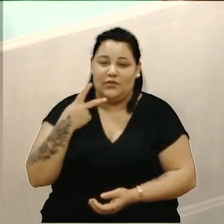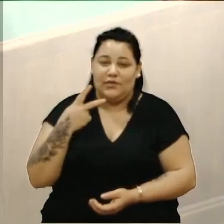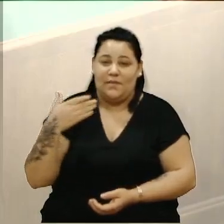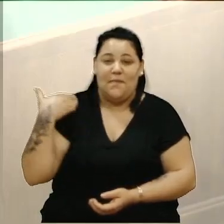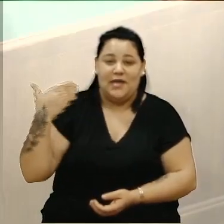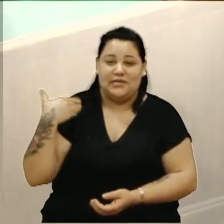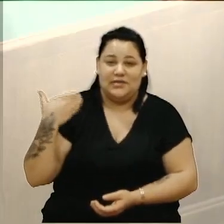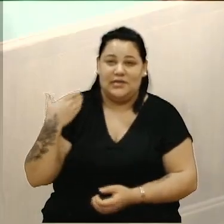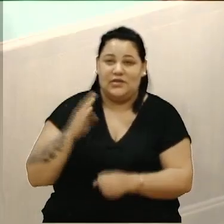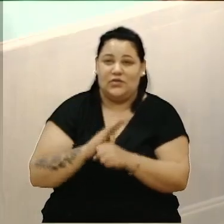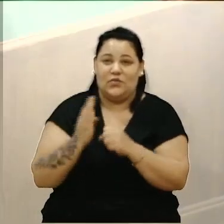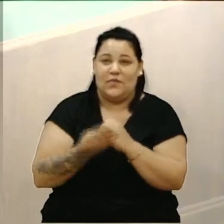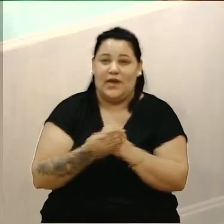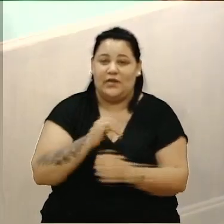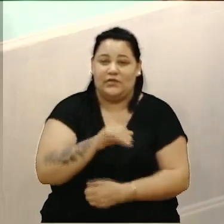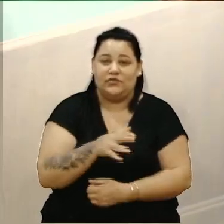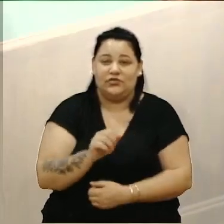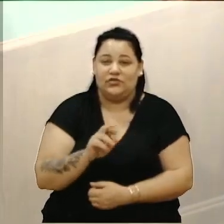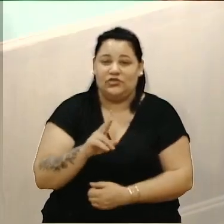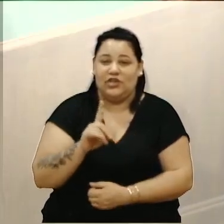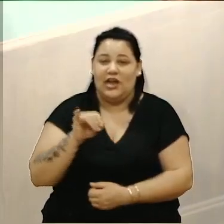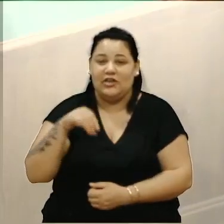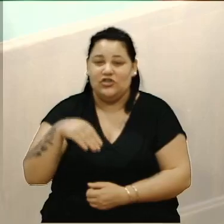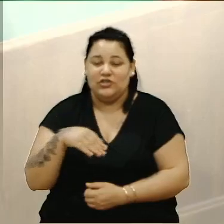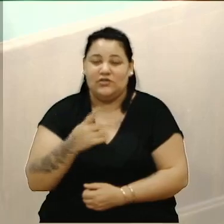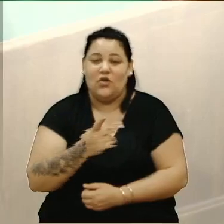Hortênsias. Uma parte. Que o prefeito caminhe.